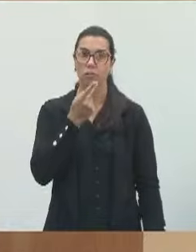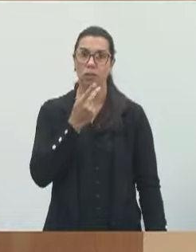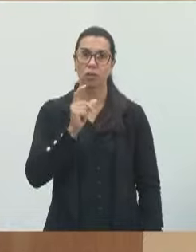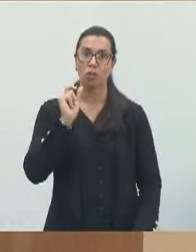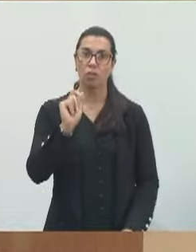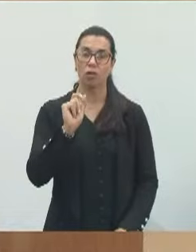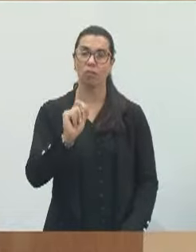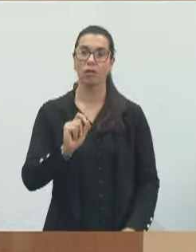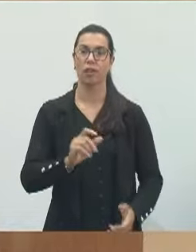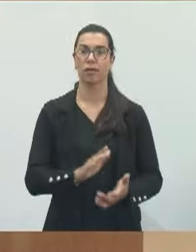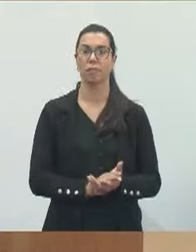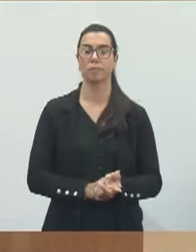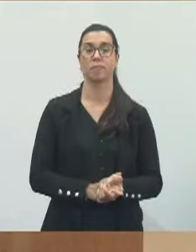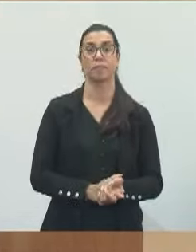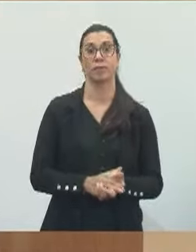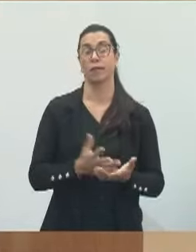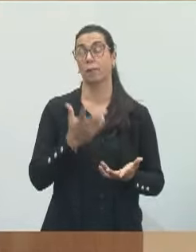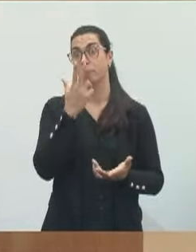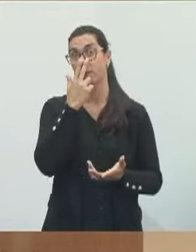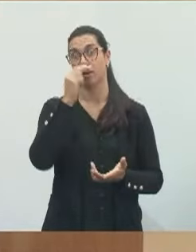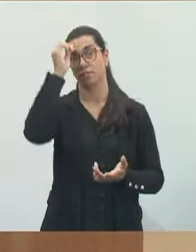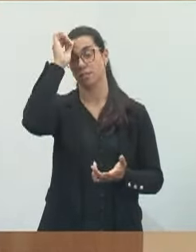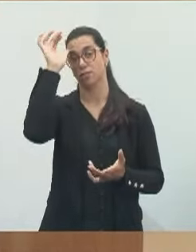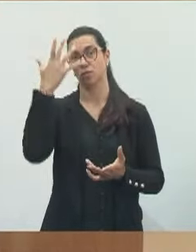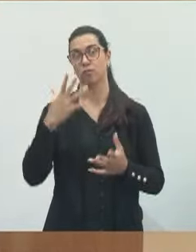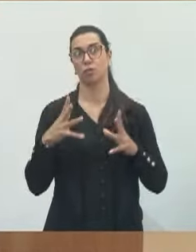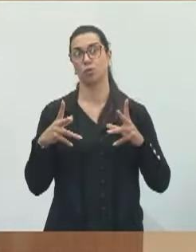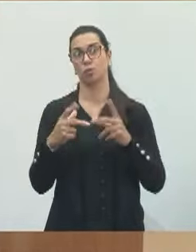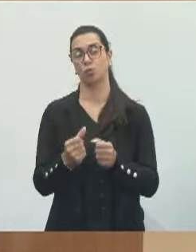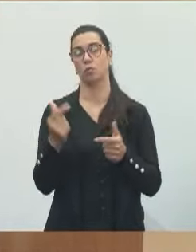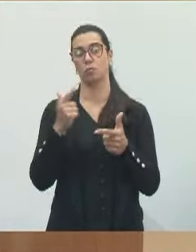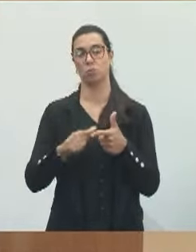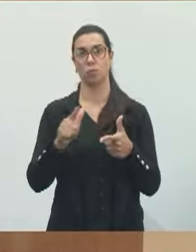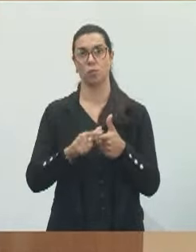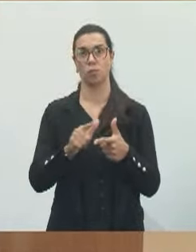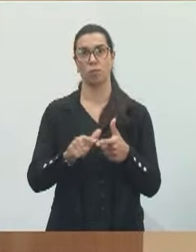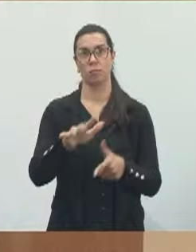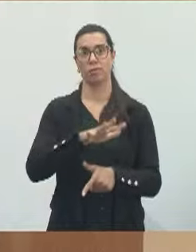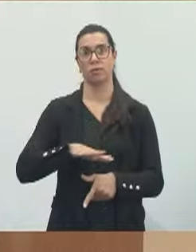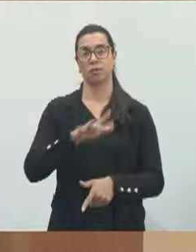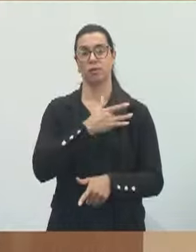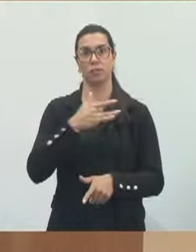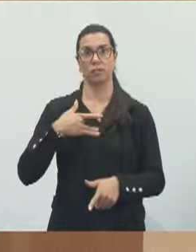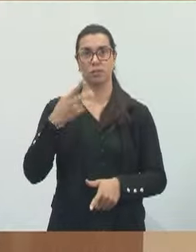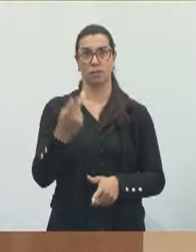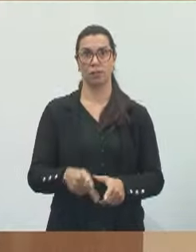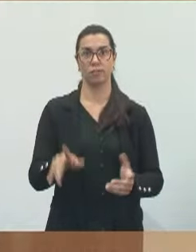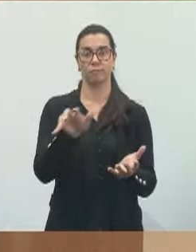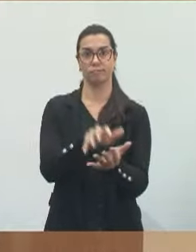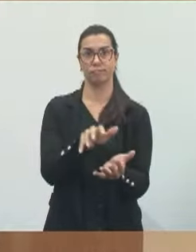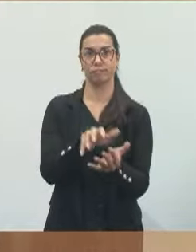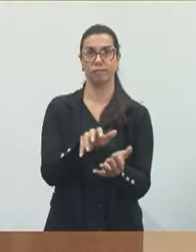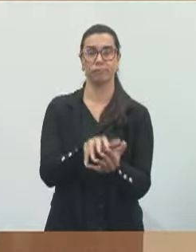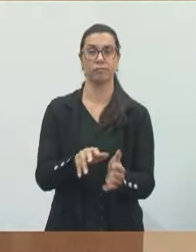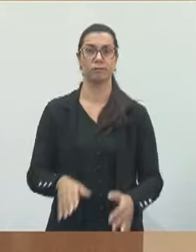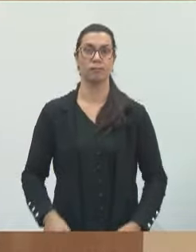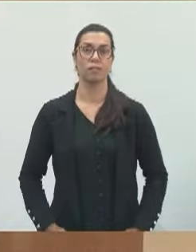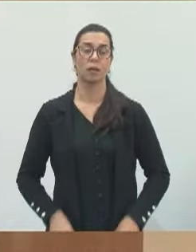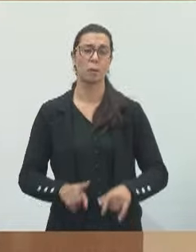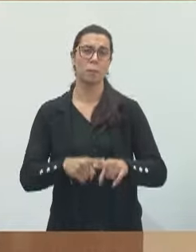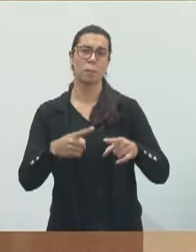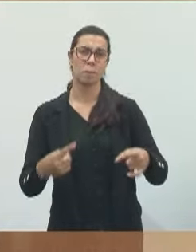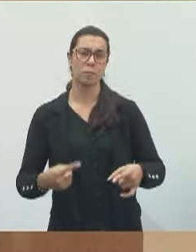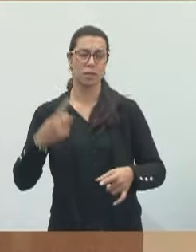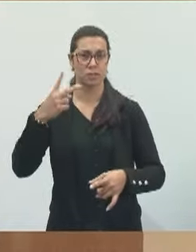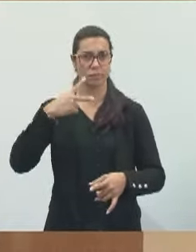grande aqui, até parece que vai resolver todos os problemas da saúde aqui da nossa cidade. Né? E tendo em vista, né, o vereador